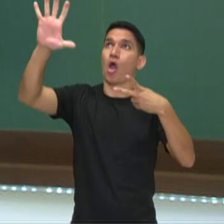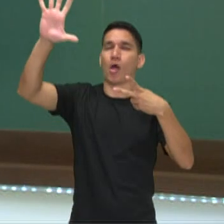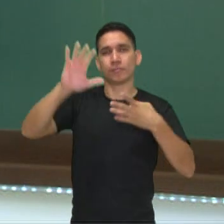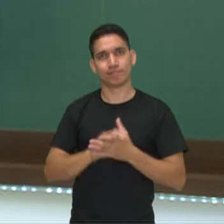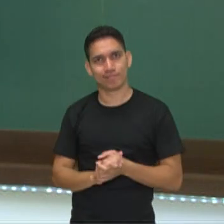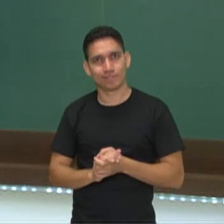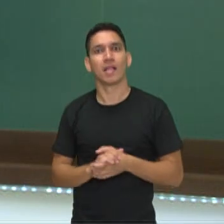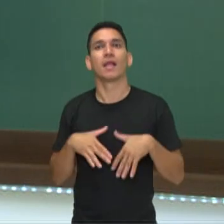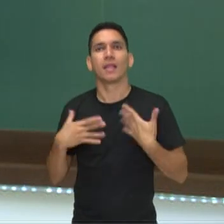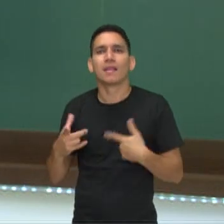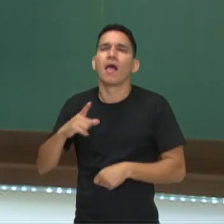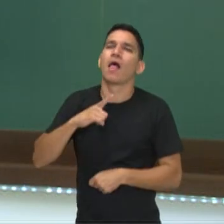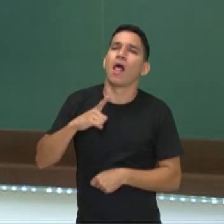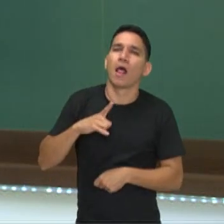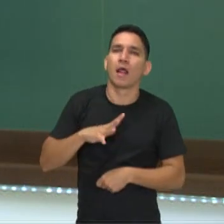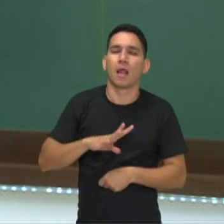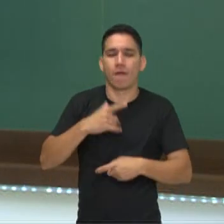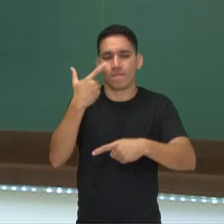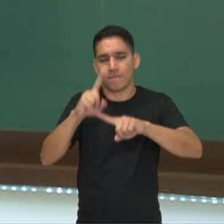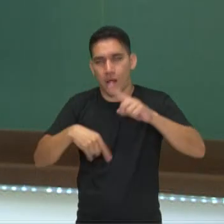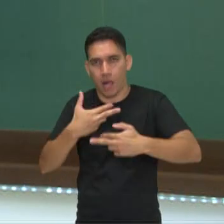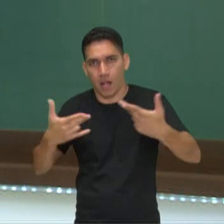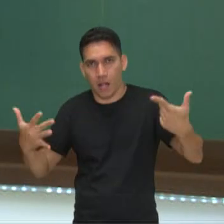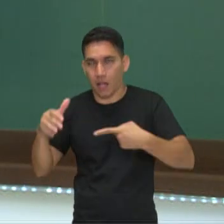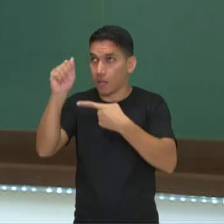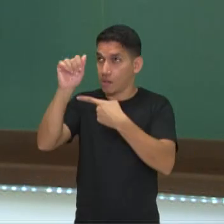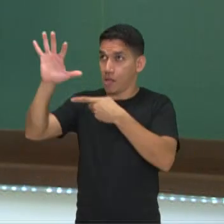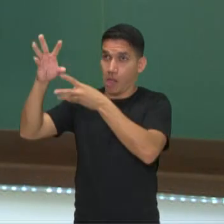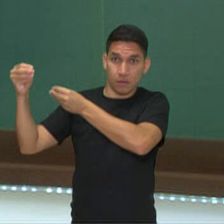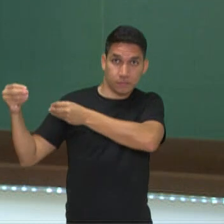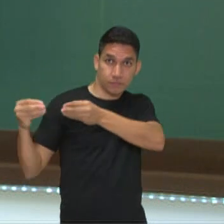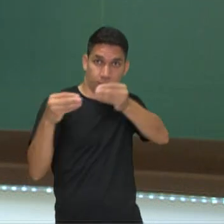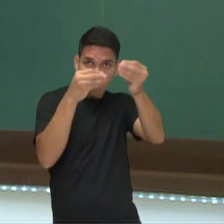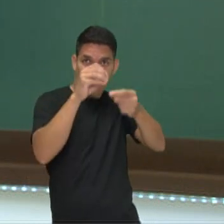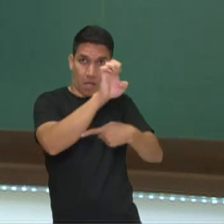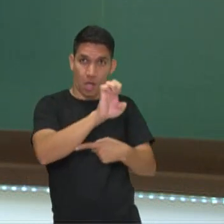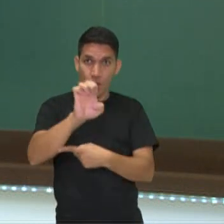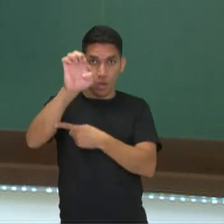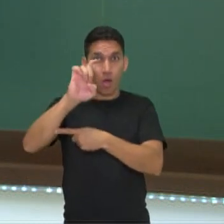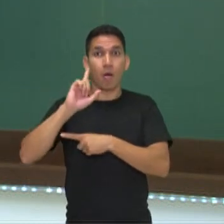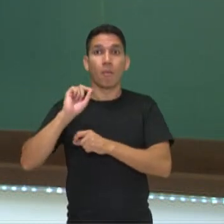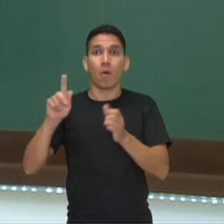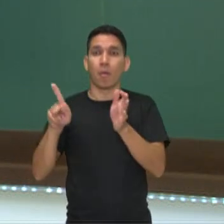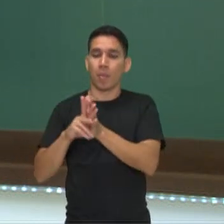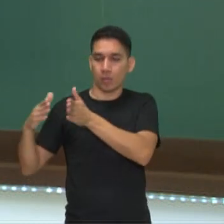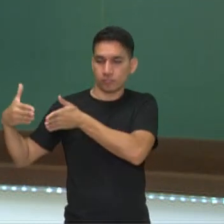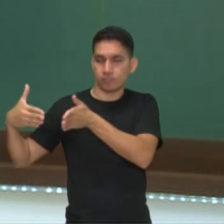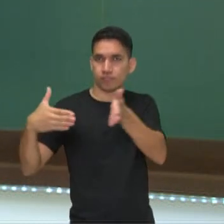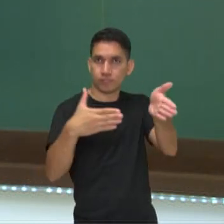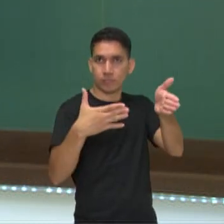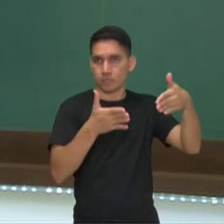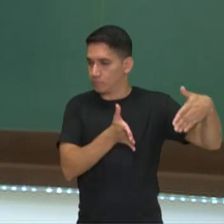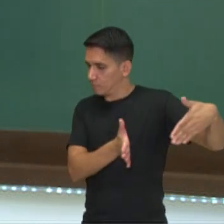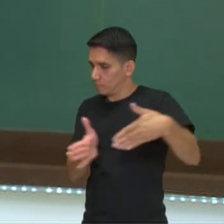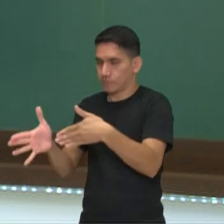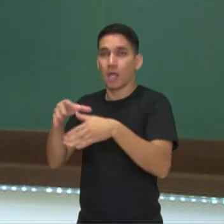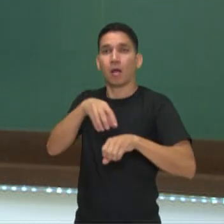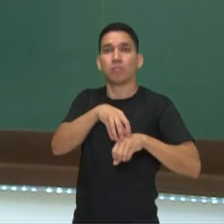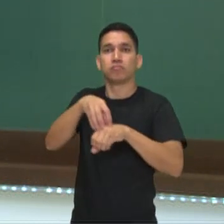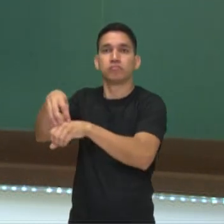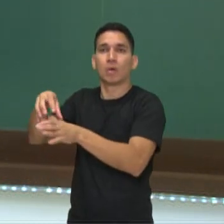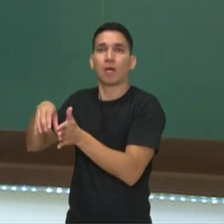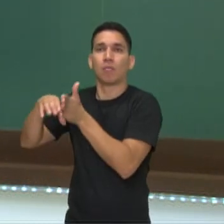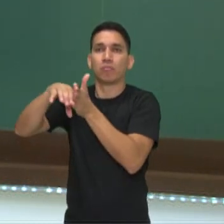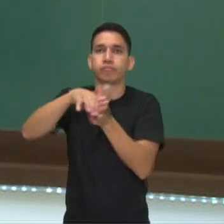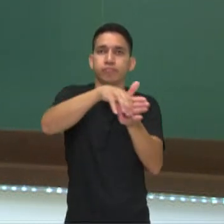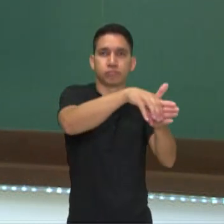Então, saem as mercadorias da Ásia em direção à Europa, seguindo aí pelo canal, né, de Suez.